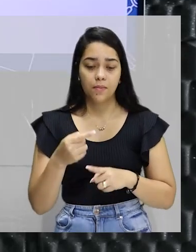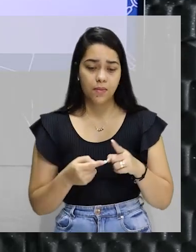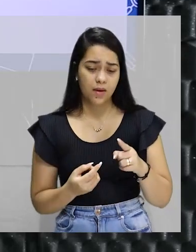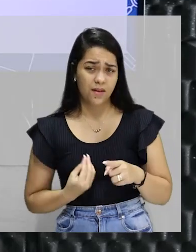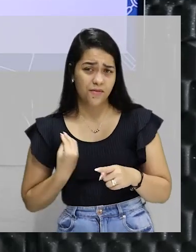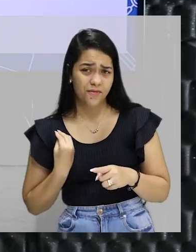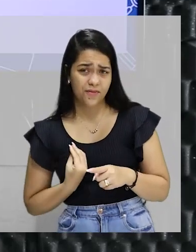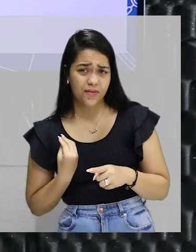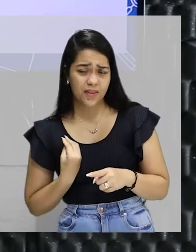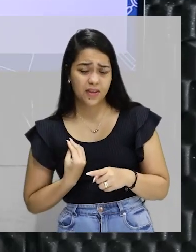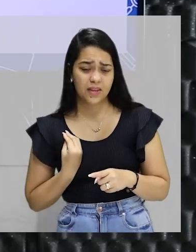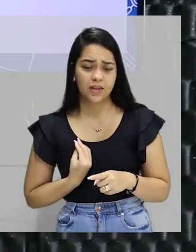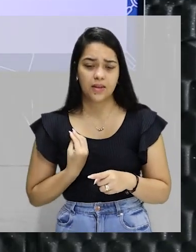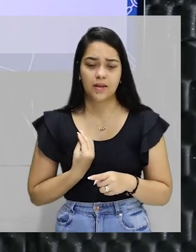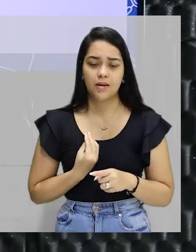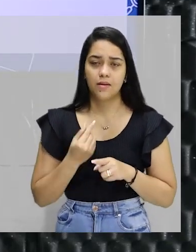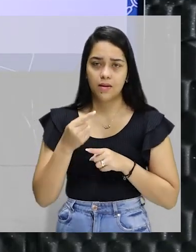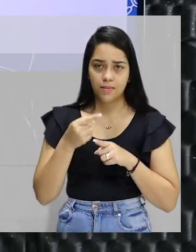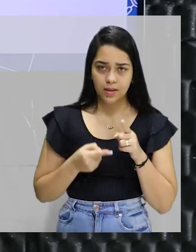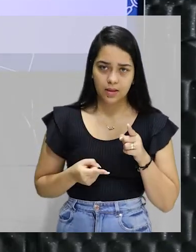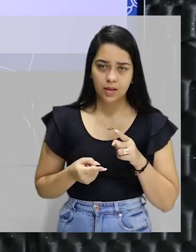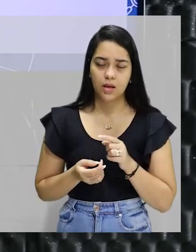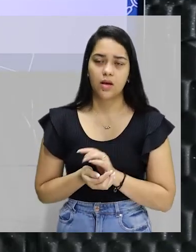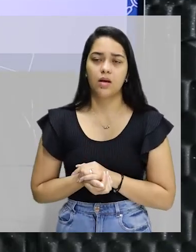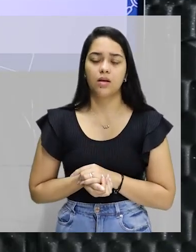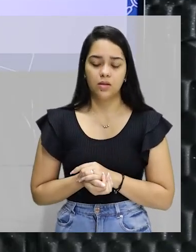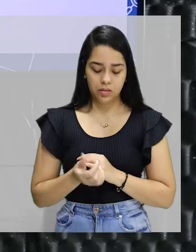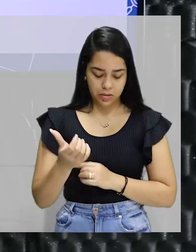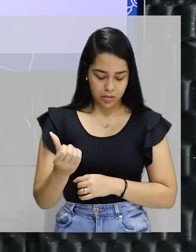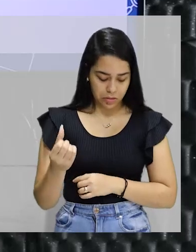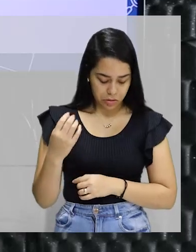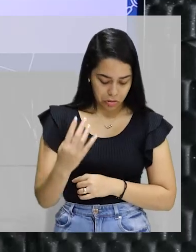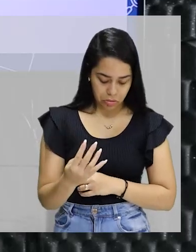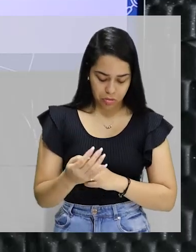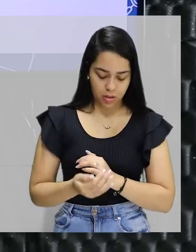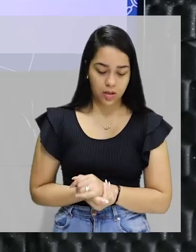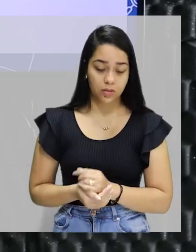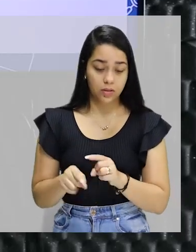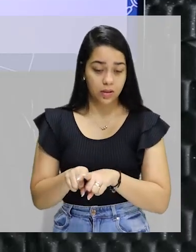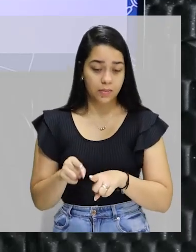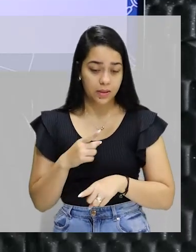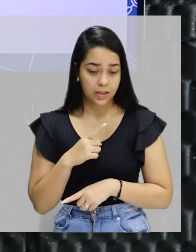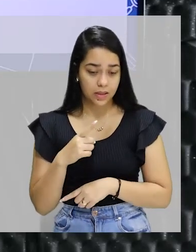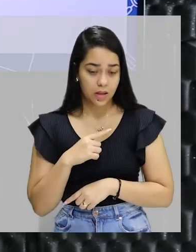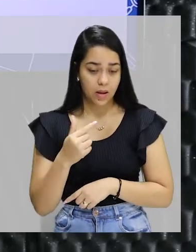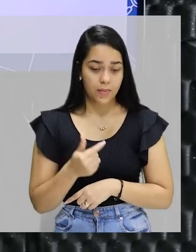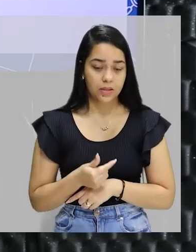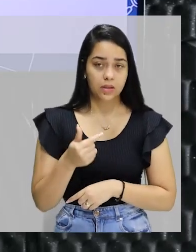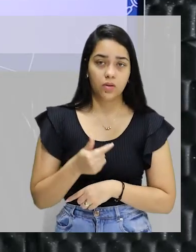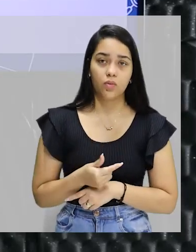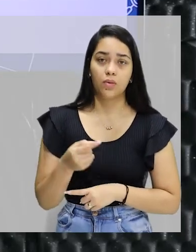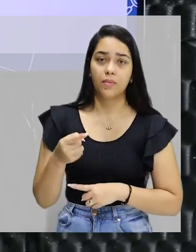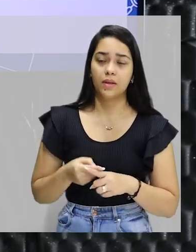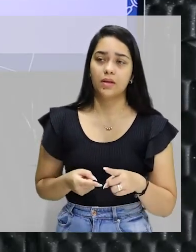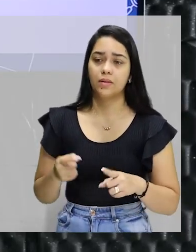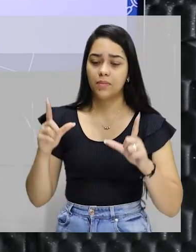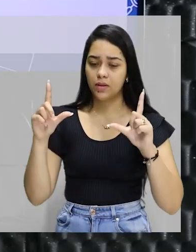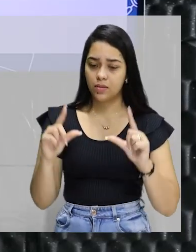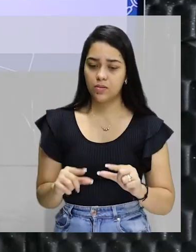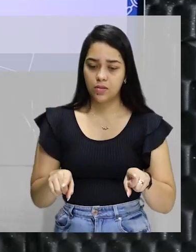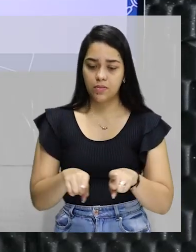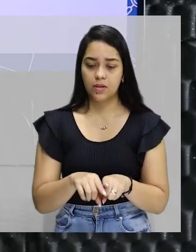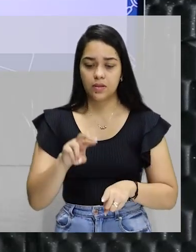esse valor vai cair para a metade, pela metade, 64. Aí eu vou ter uma segunda meia-vida, que eu vou ter uma redução